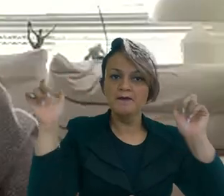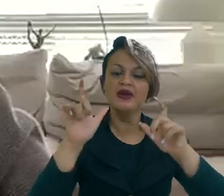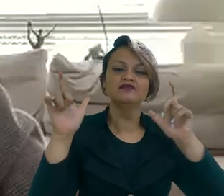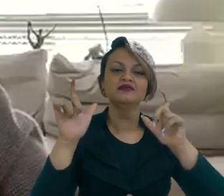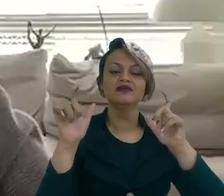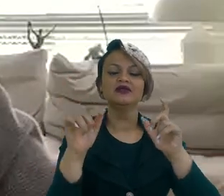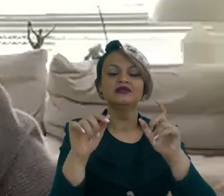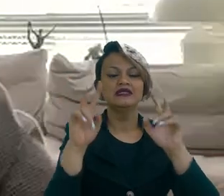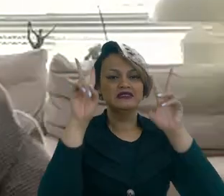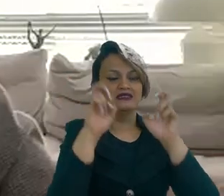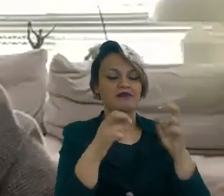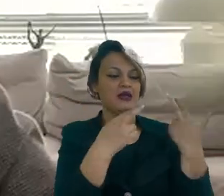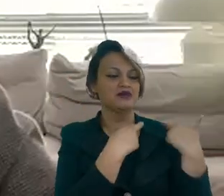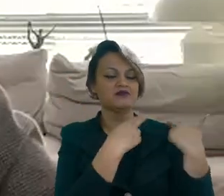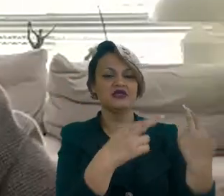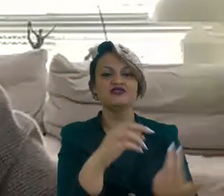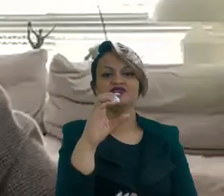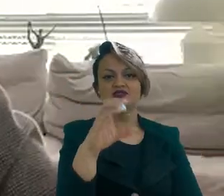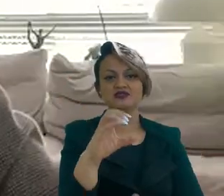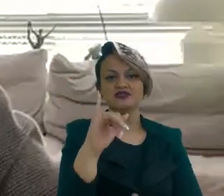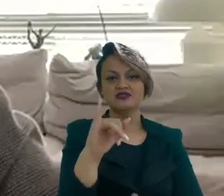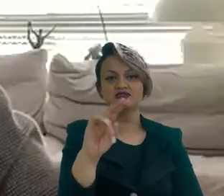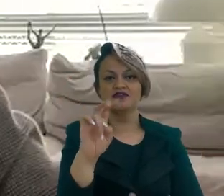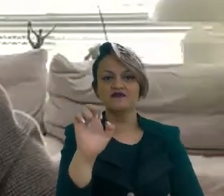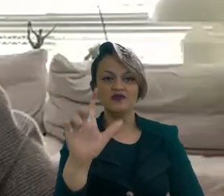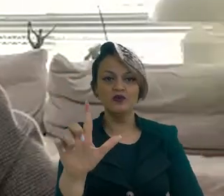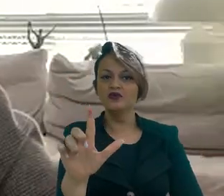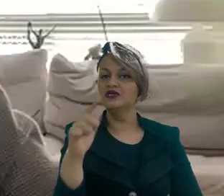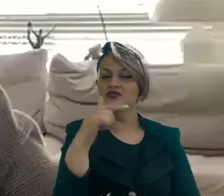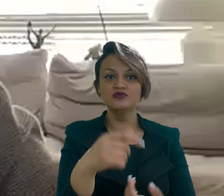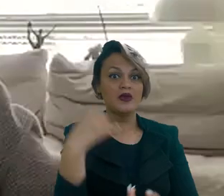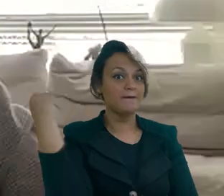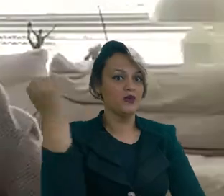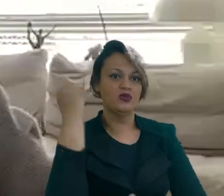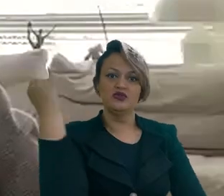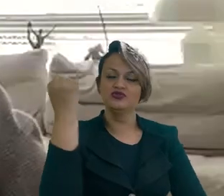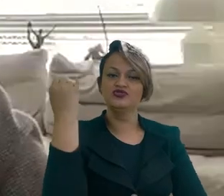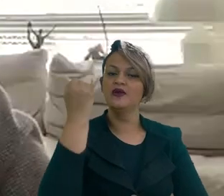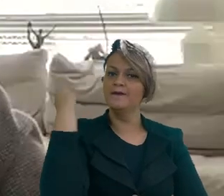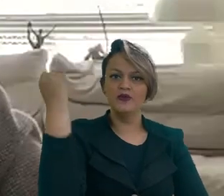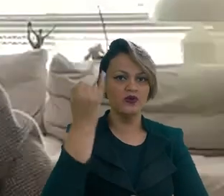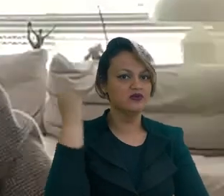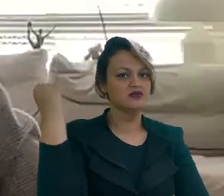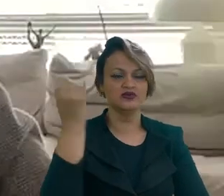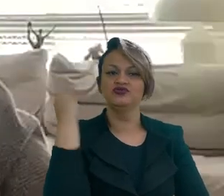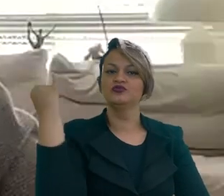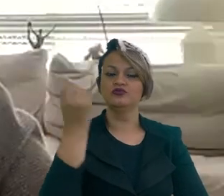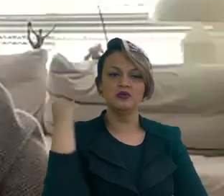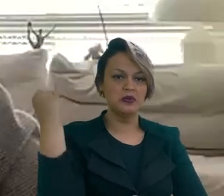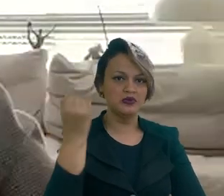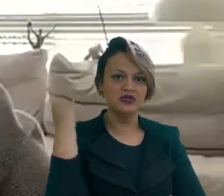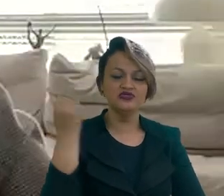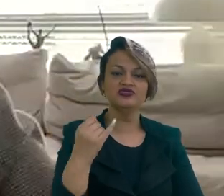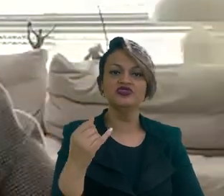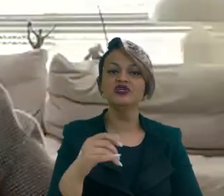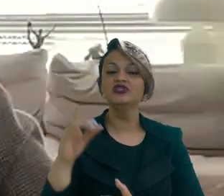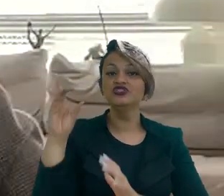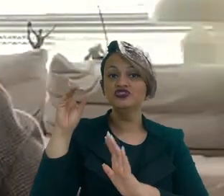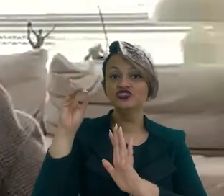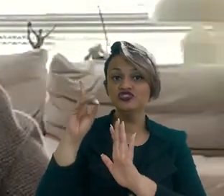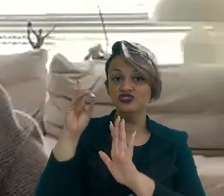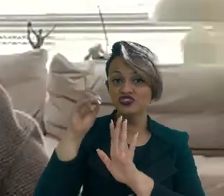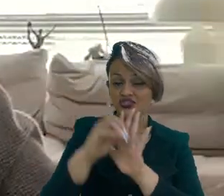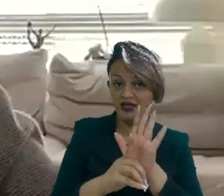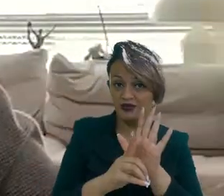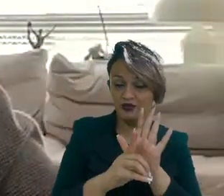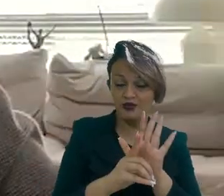uma luz em matéria de responsabilidade civil a responsabilidade civil é tudo tudo é responsabilidade civil